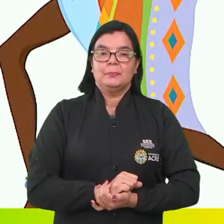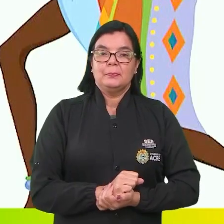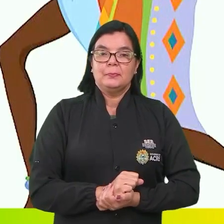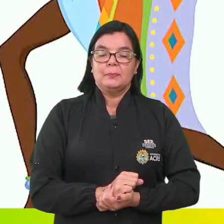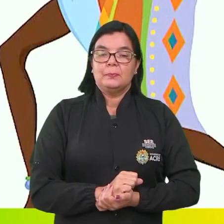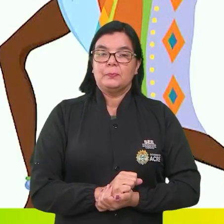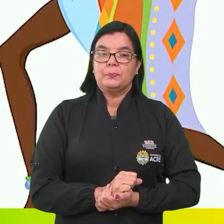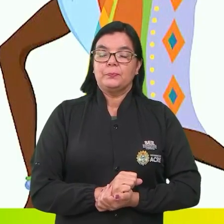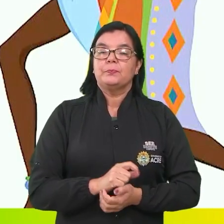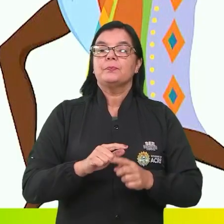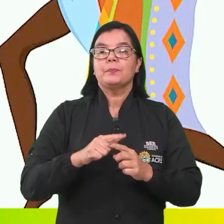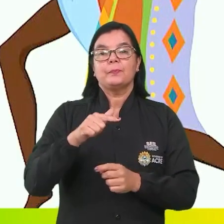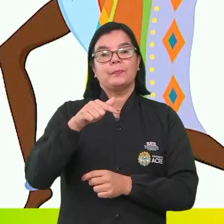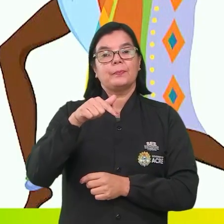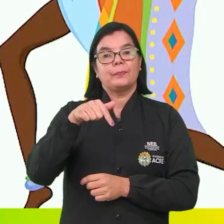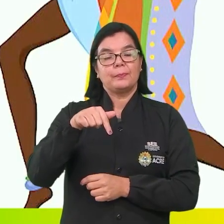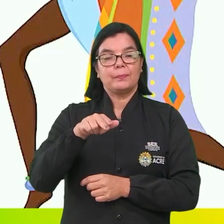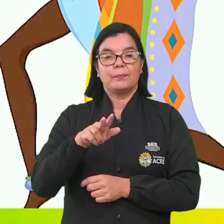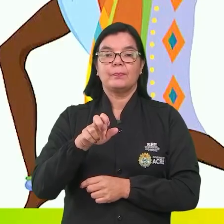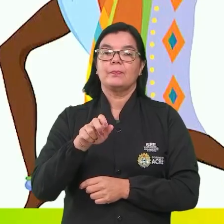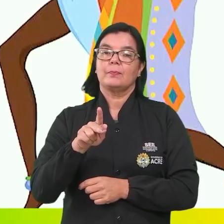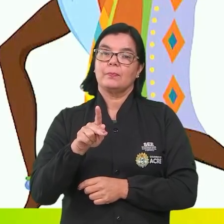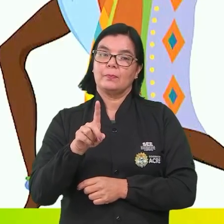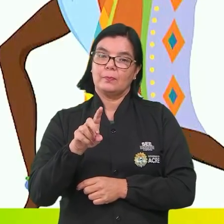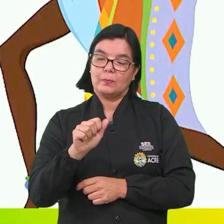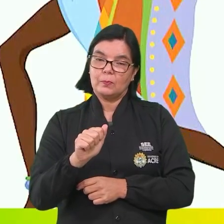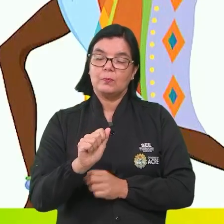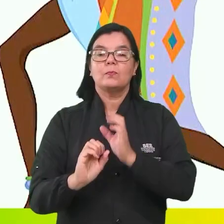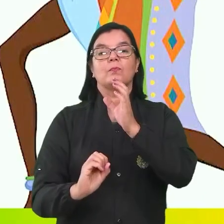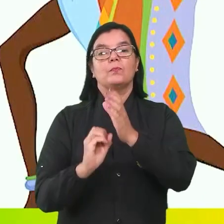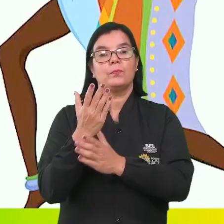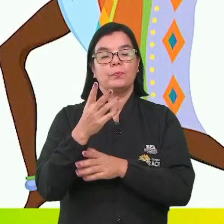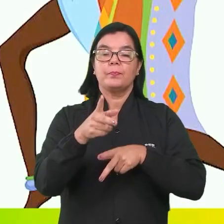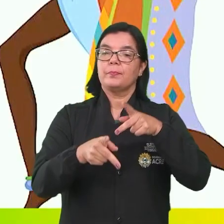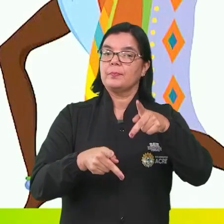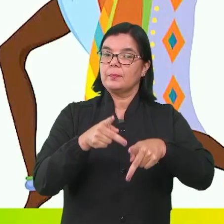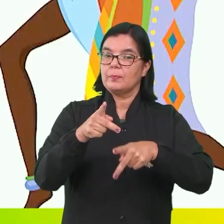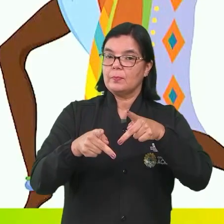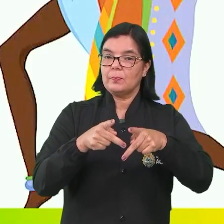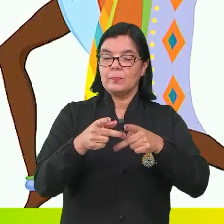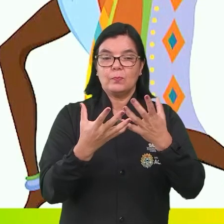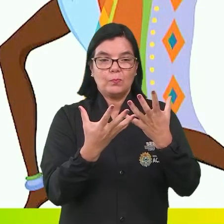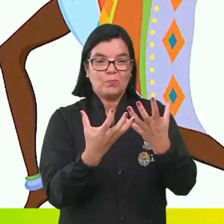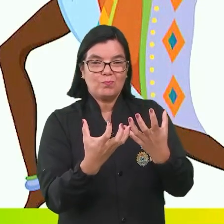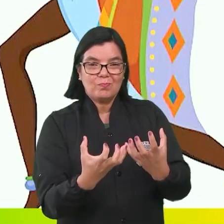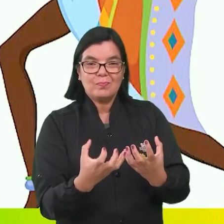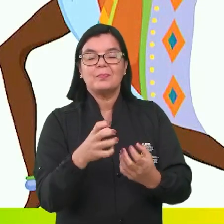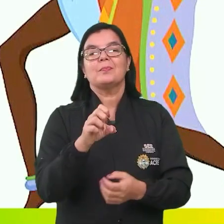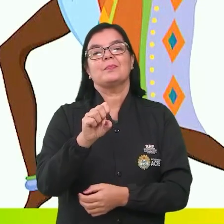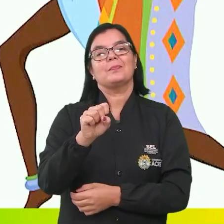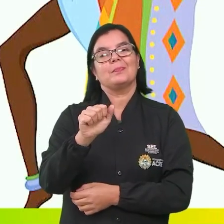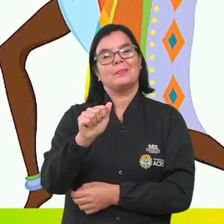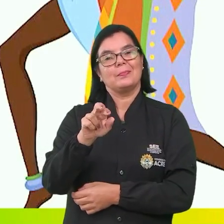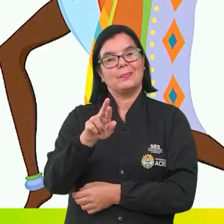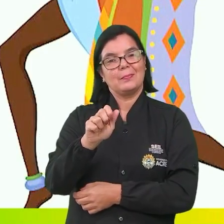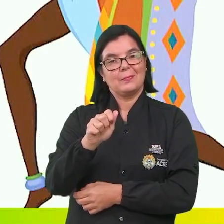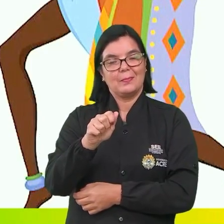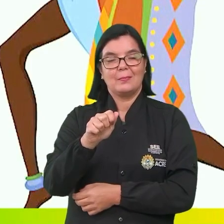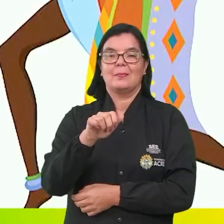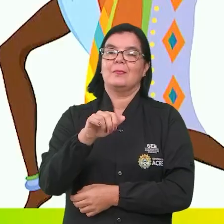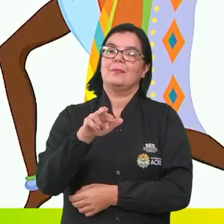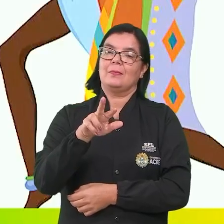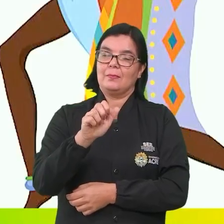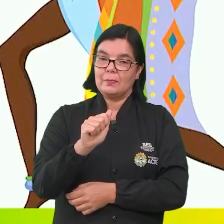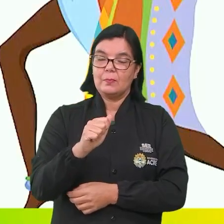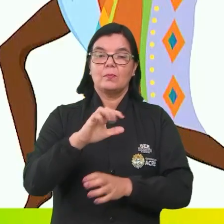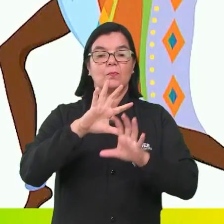A guedra, ela é realizada pelo povo do deserto do Saara. E essa manifestação cultural,